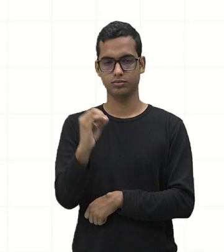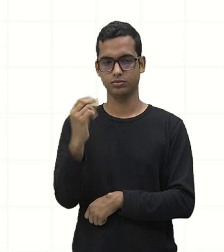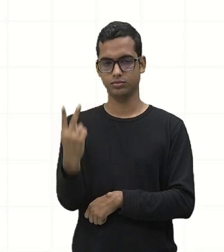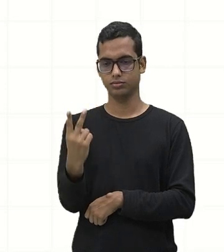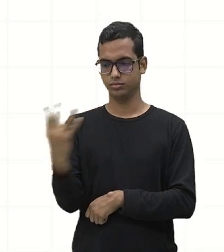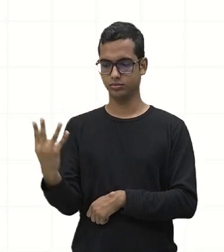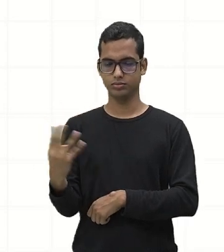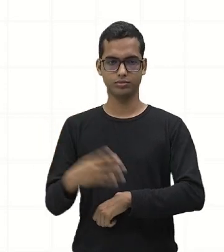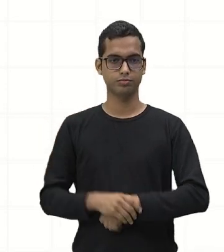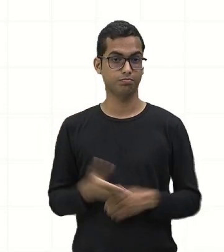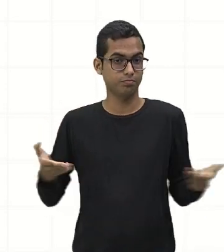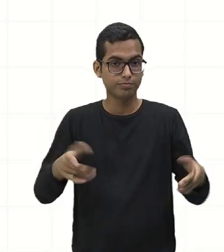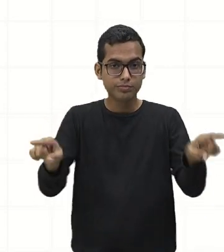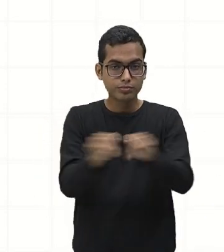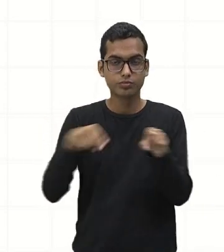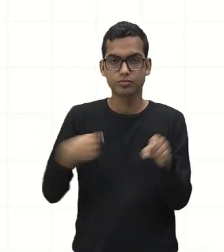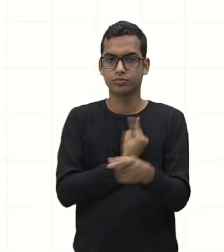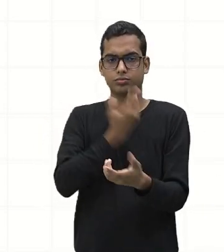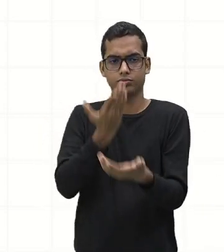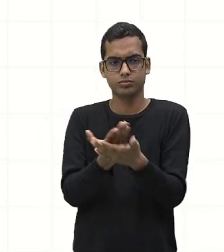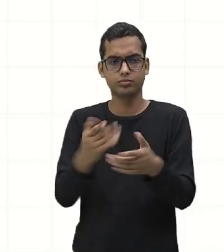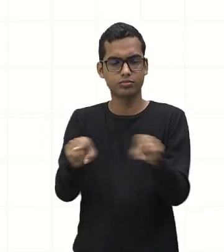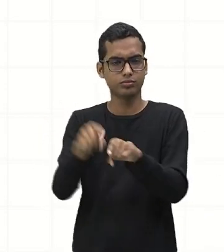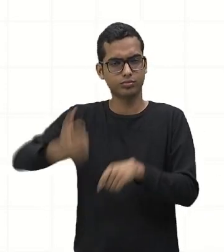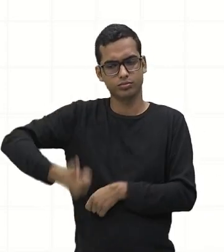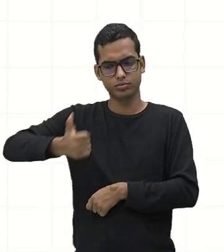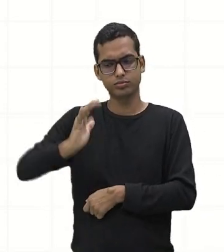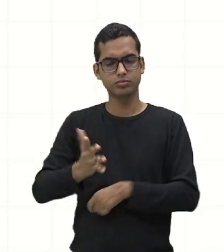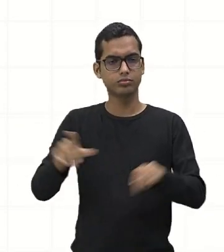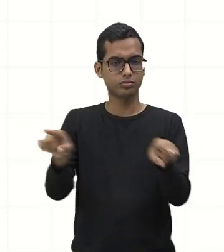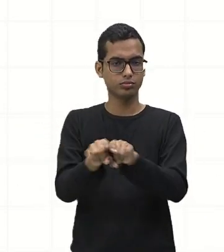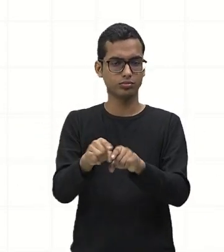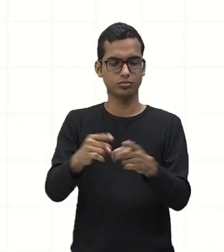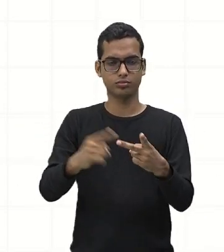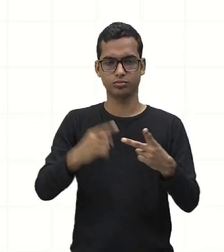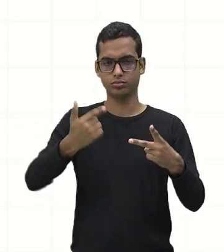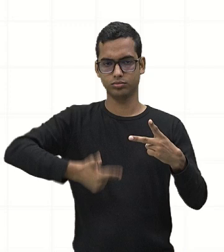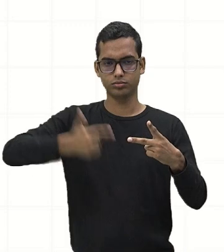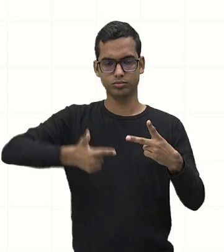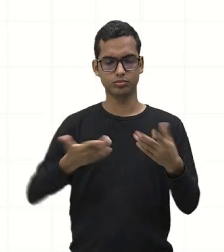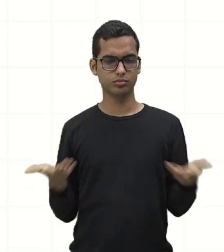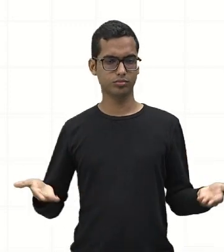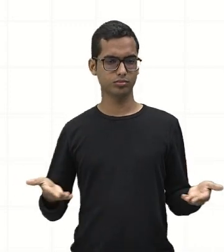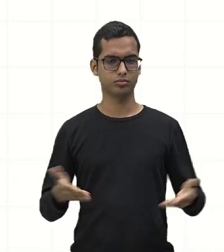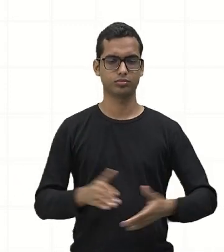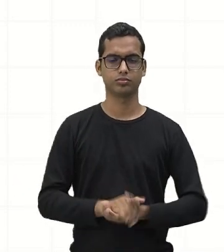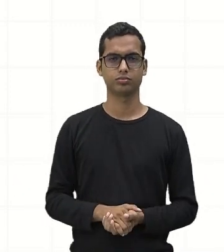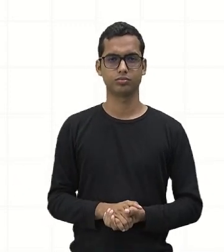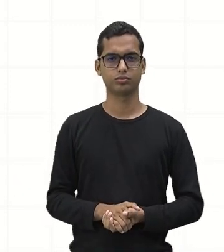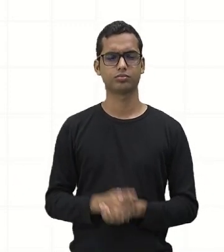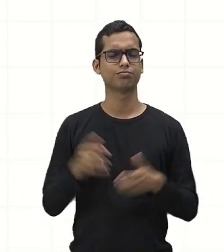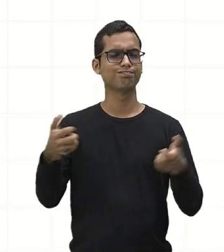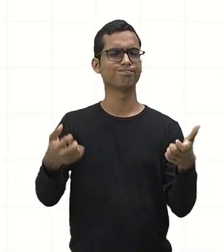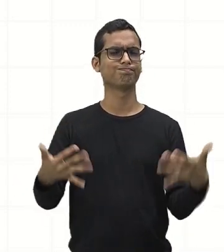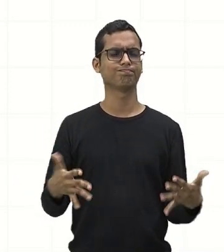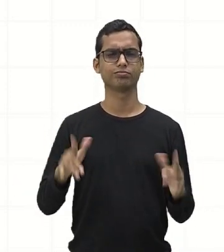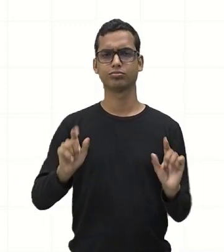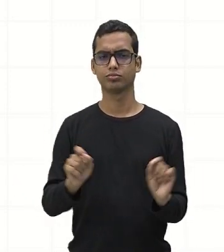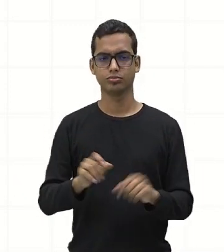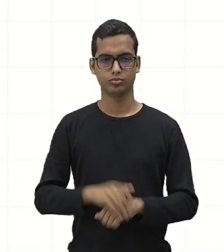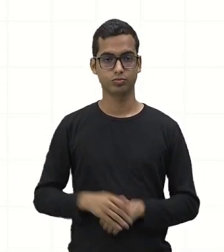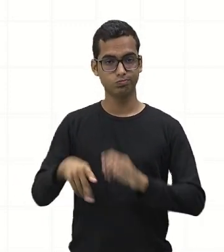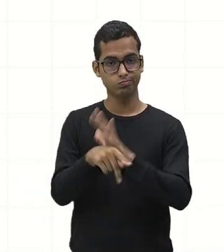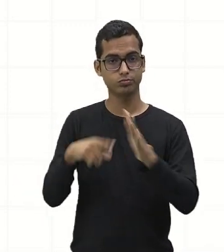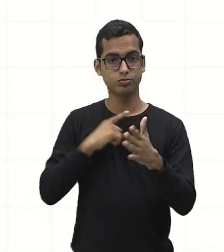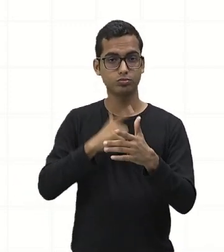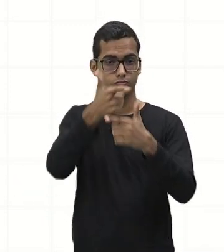Então, nós vimos agora a primeira, né? E agora nós temos mais propriedades. Essa segunda diz o seguinte: divisão